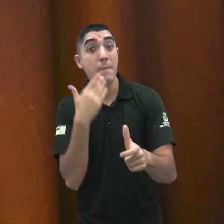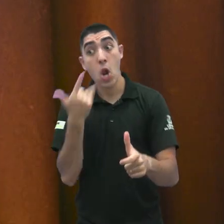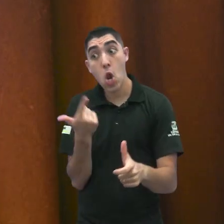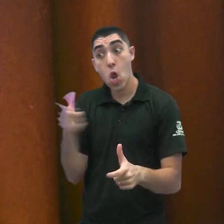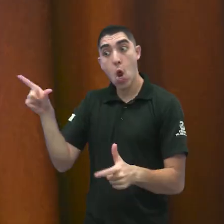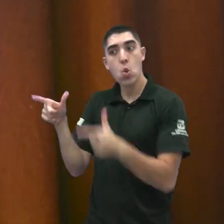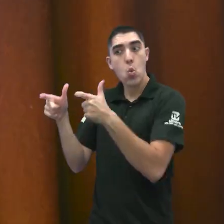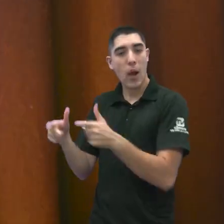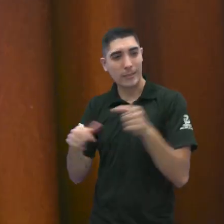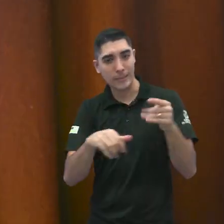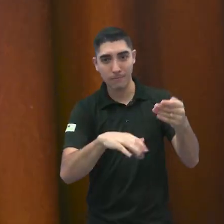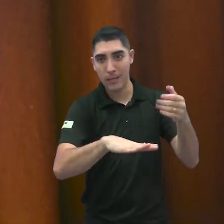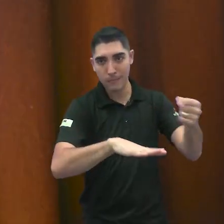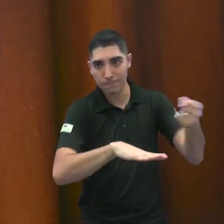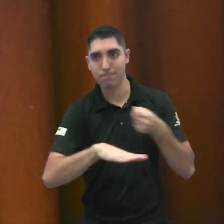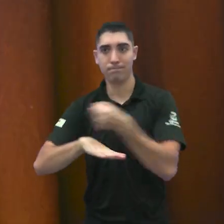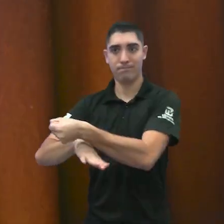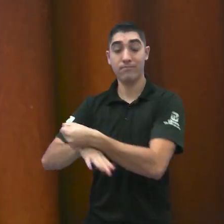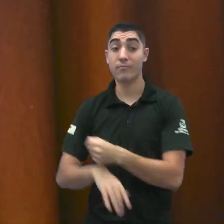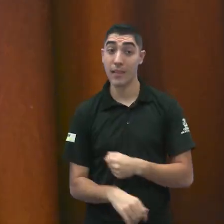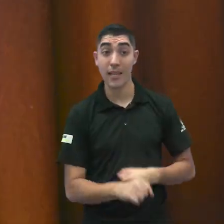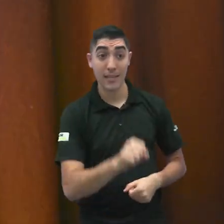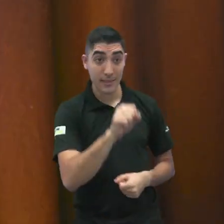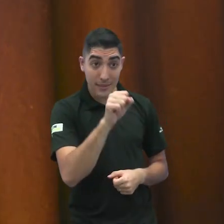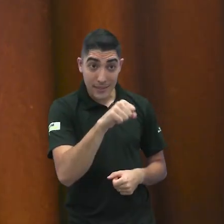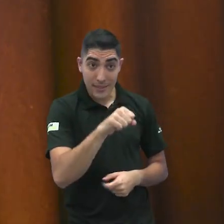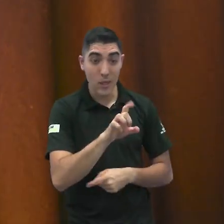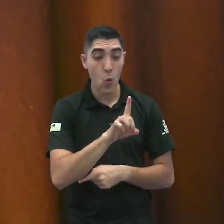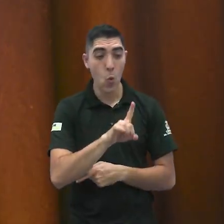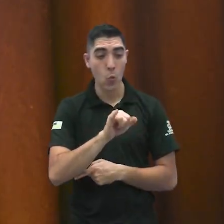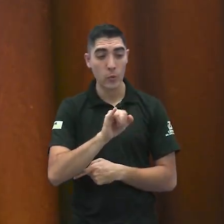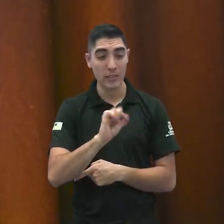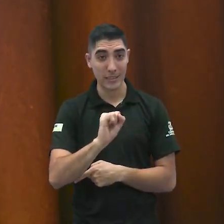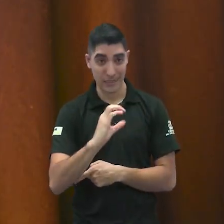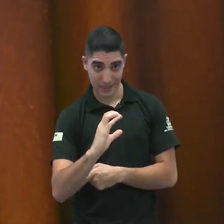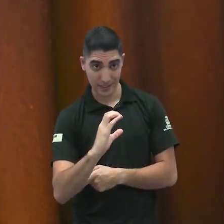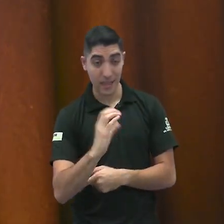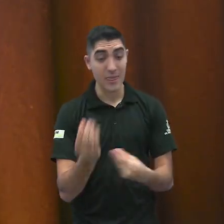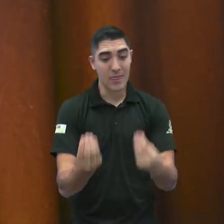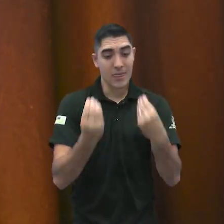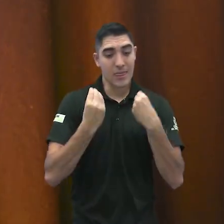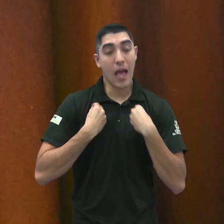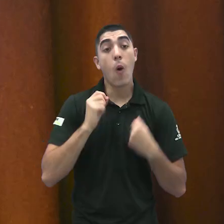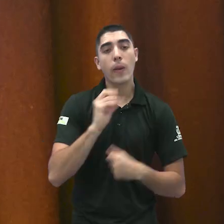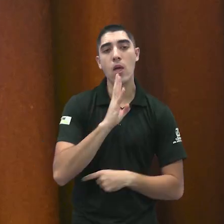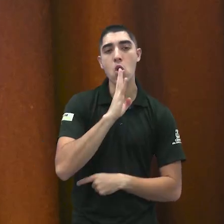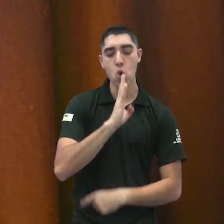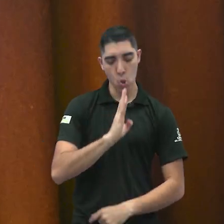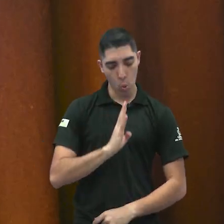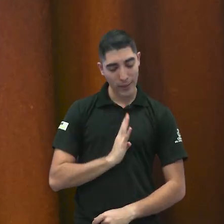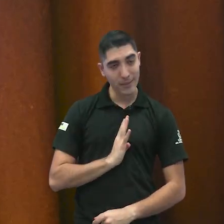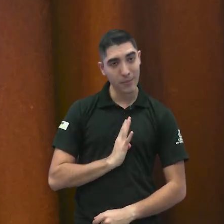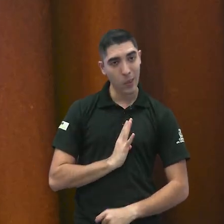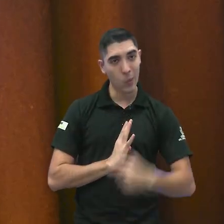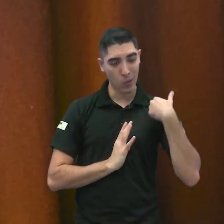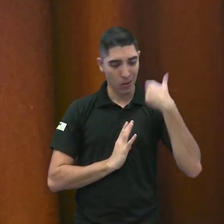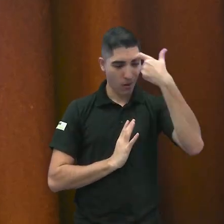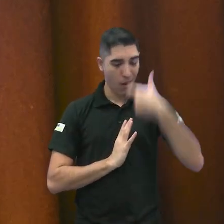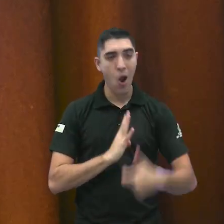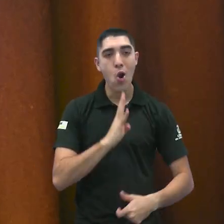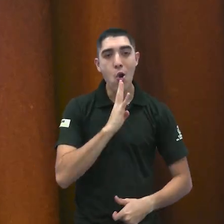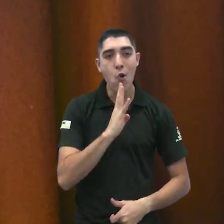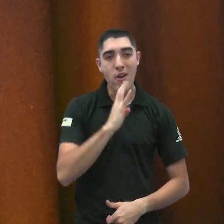DISC, ele traz para a gente um autoconhecimento, né? Então, a gente precisa entender que